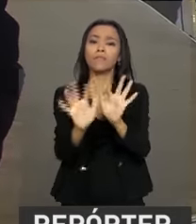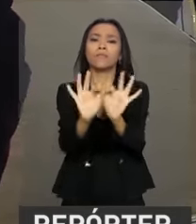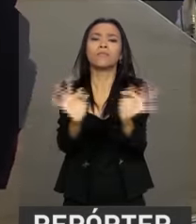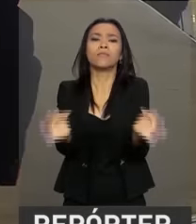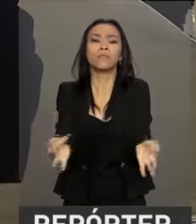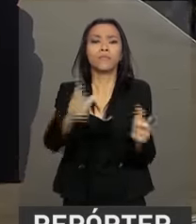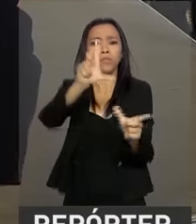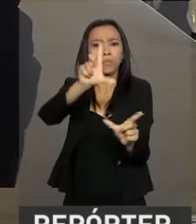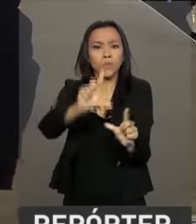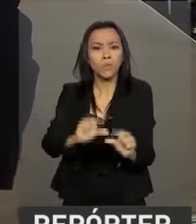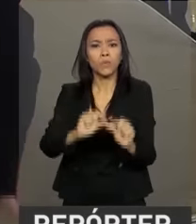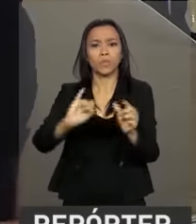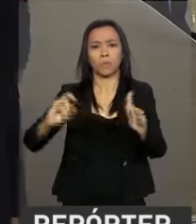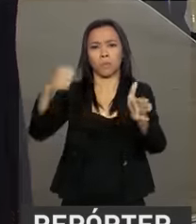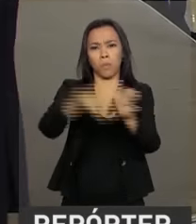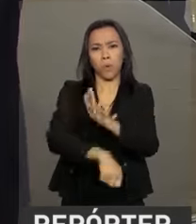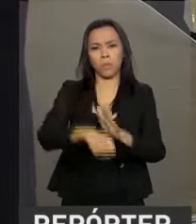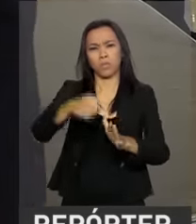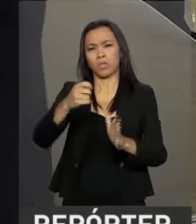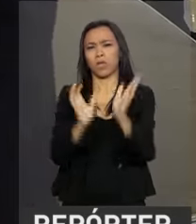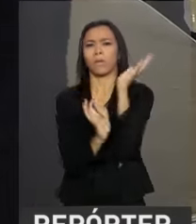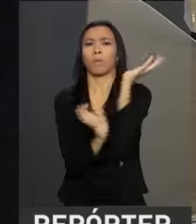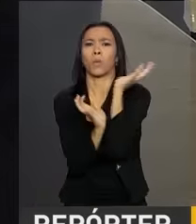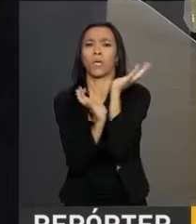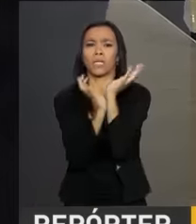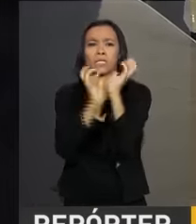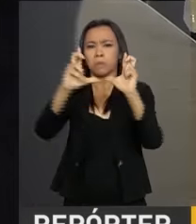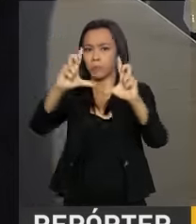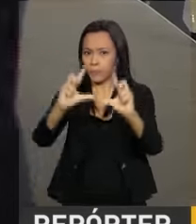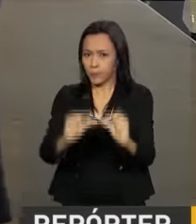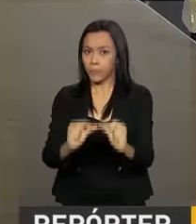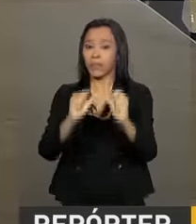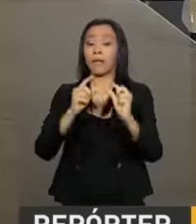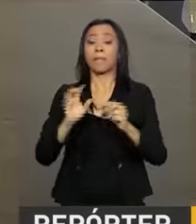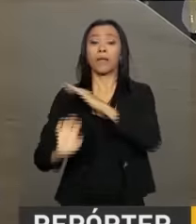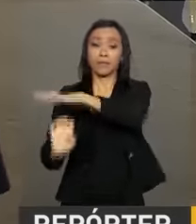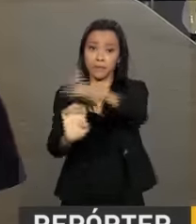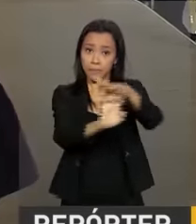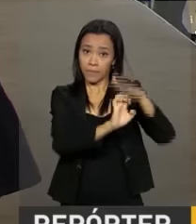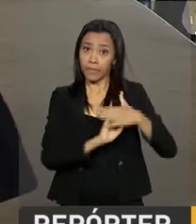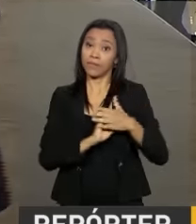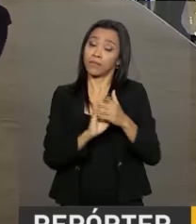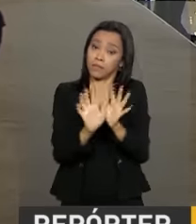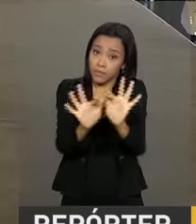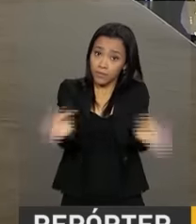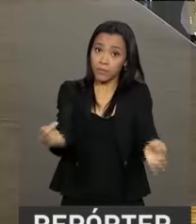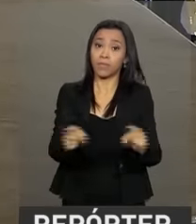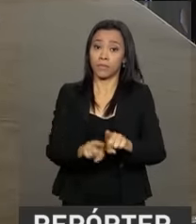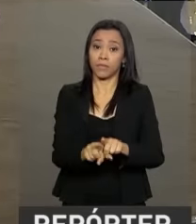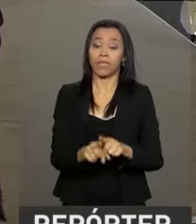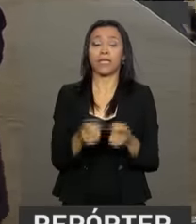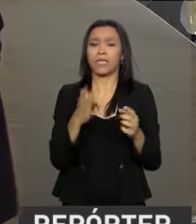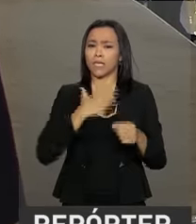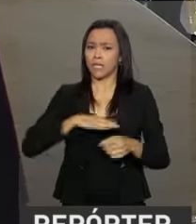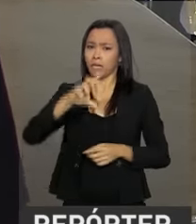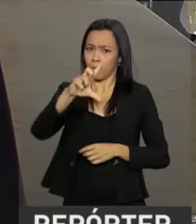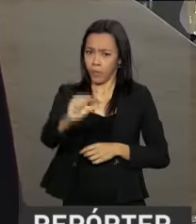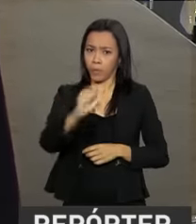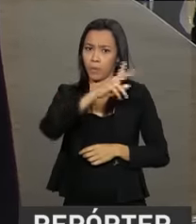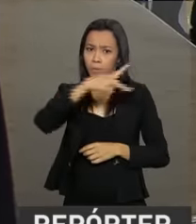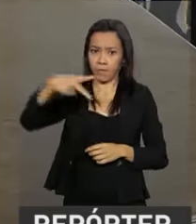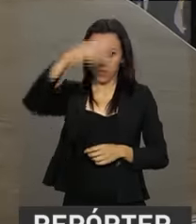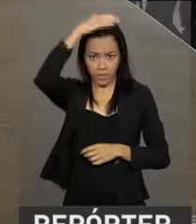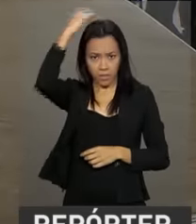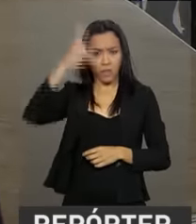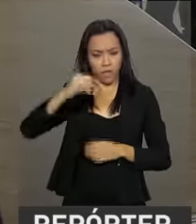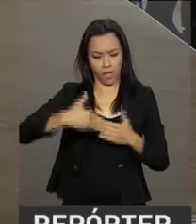de tributação com menos burocracia para as microempresas e empresas de pequeno porte. Daqui a pouco, o presidente Michel Temer vai